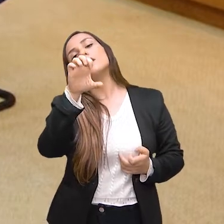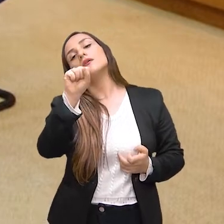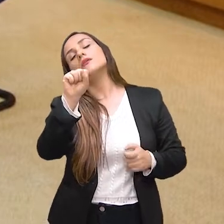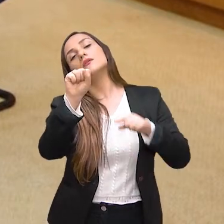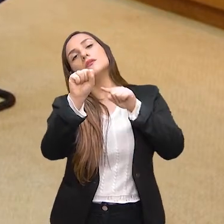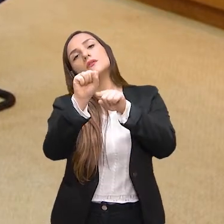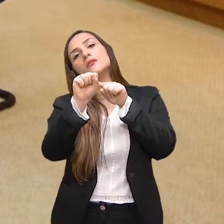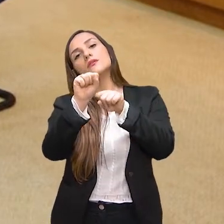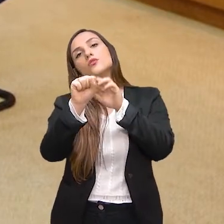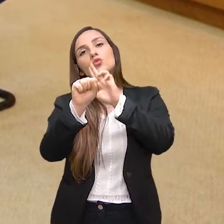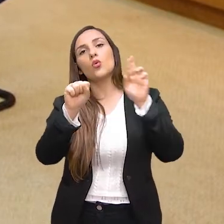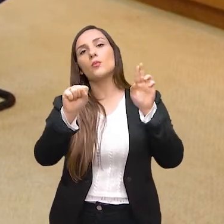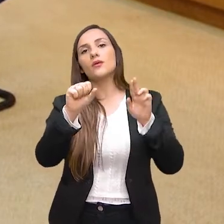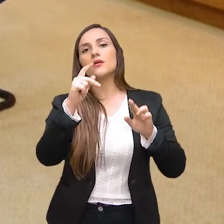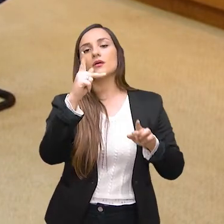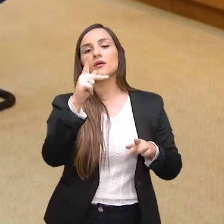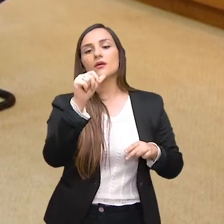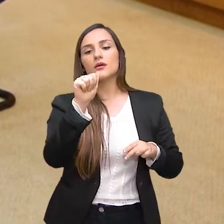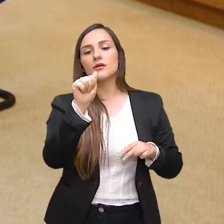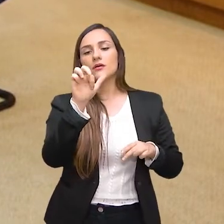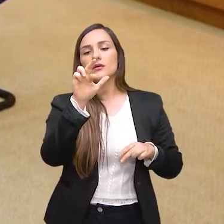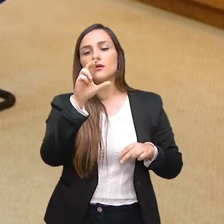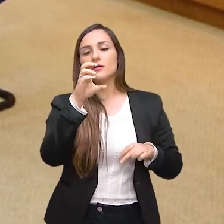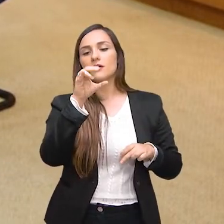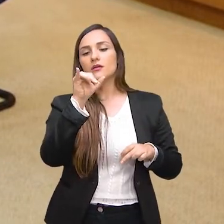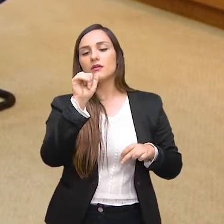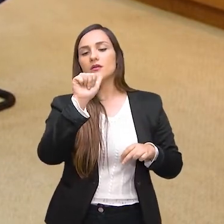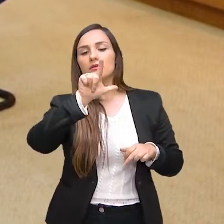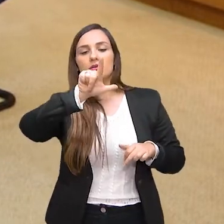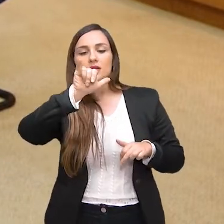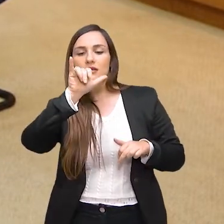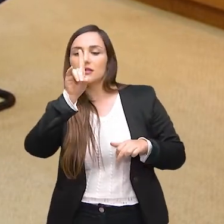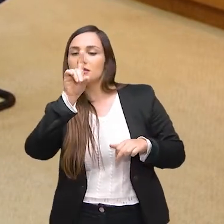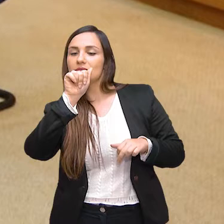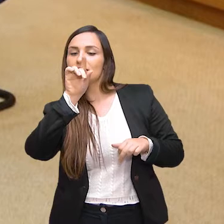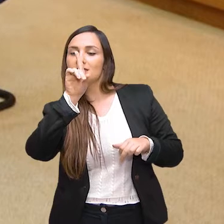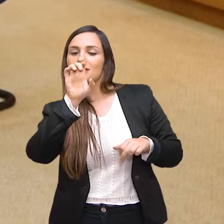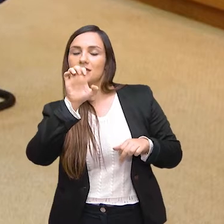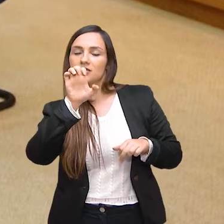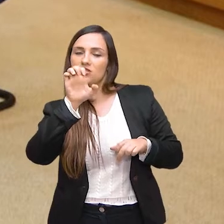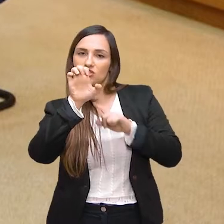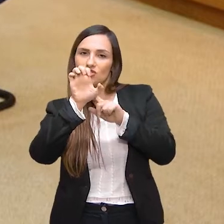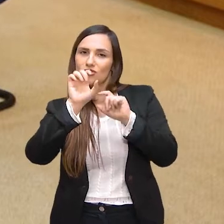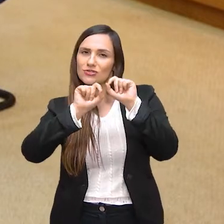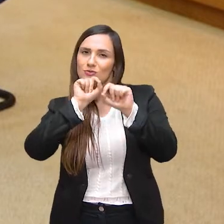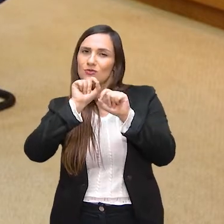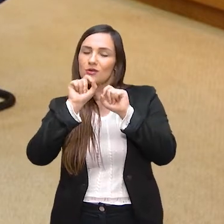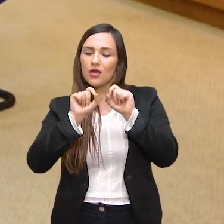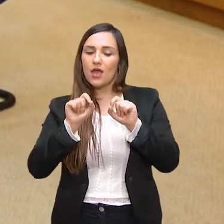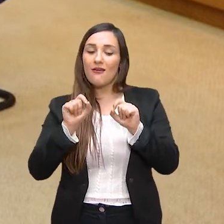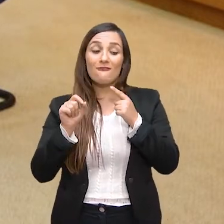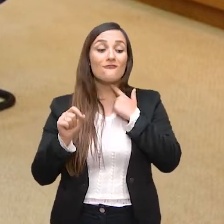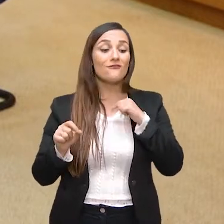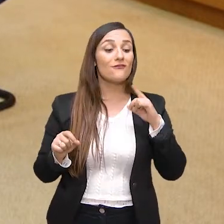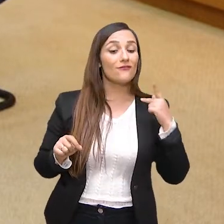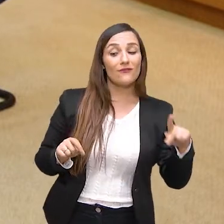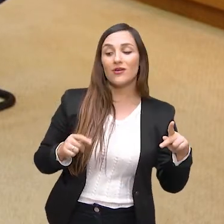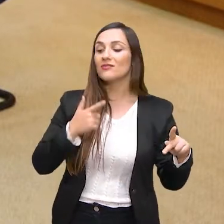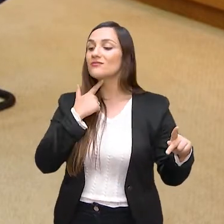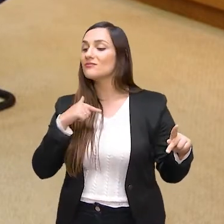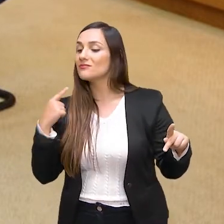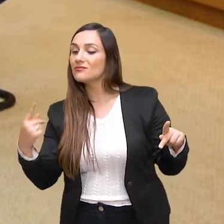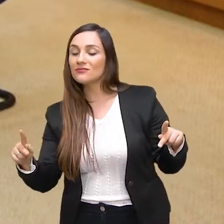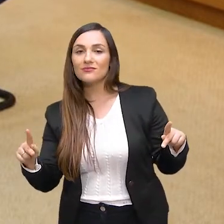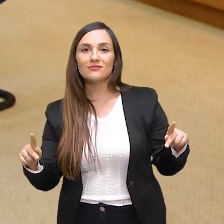nome parte significa parcialidade, né? E por isso que o juiz é um sujeito imparcial. Então eu